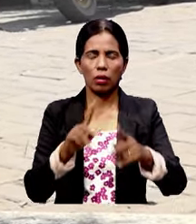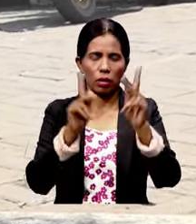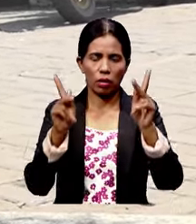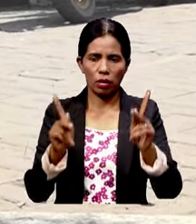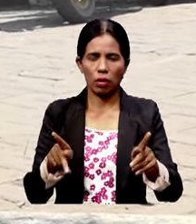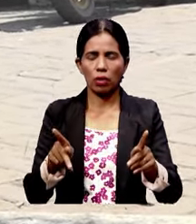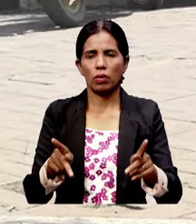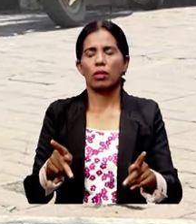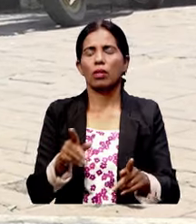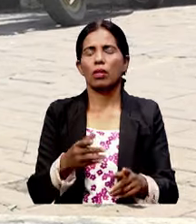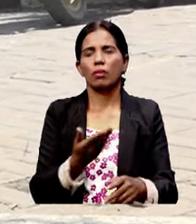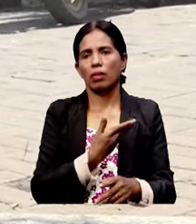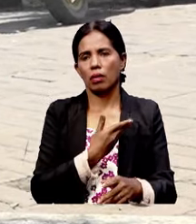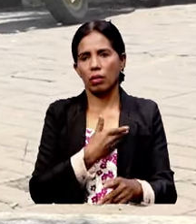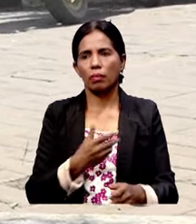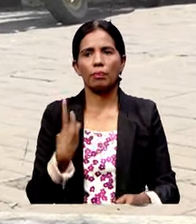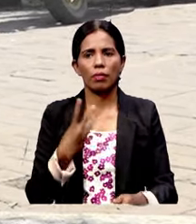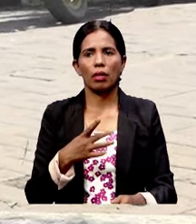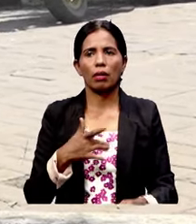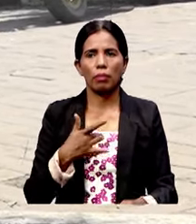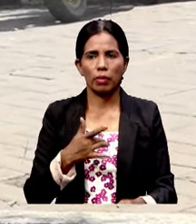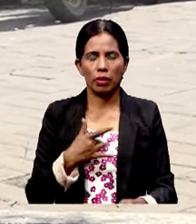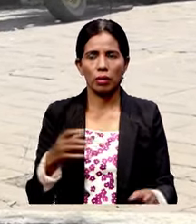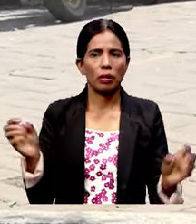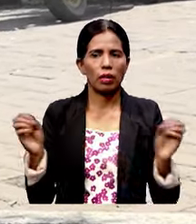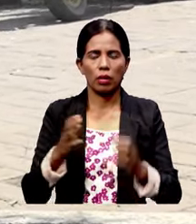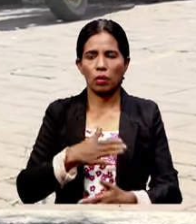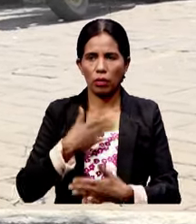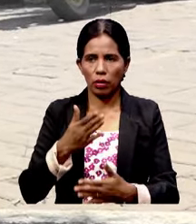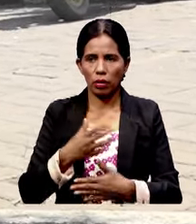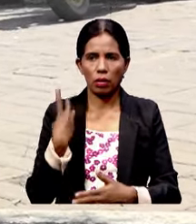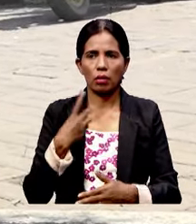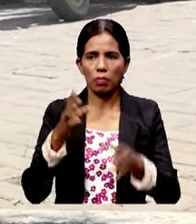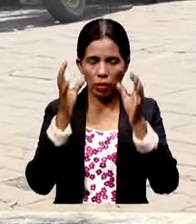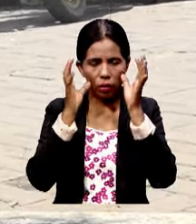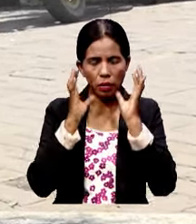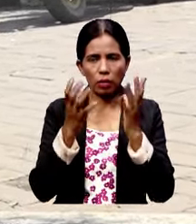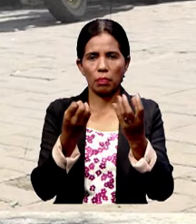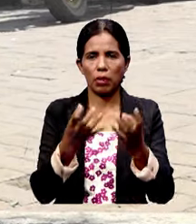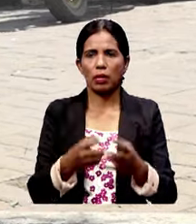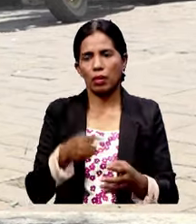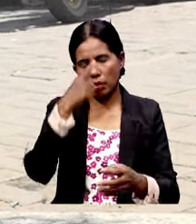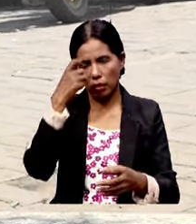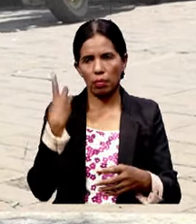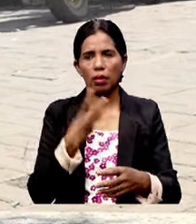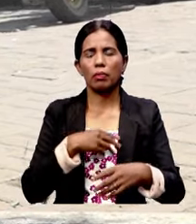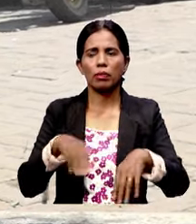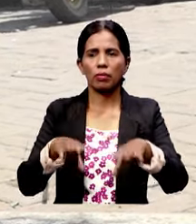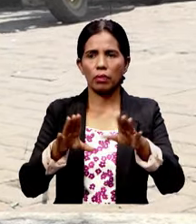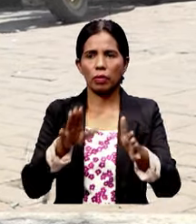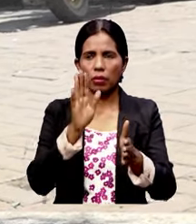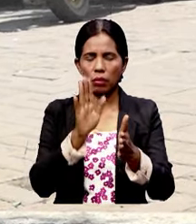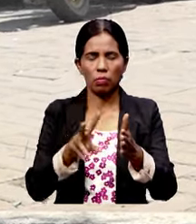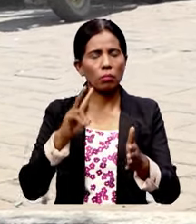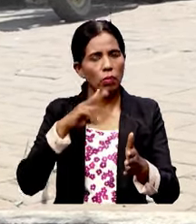sai e be ami senti hansa la contente be ami tristi mak barak tamba ami fan ami ni anne folin